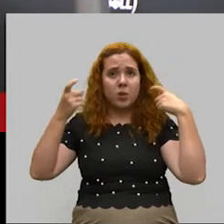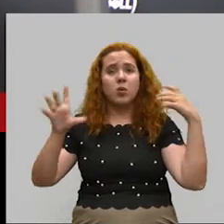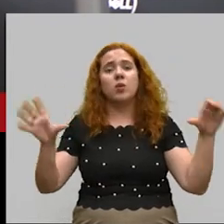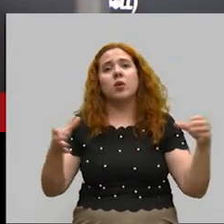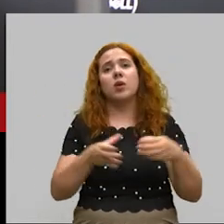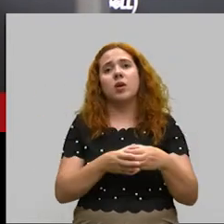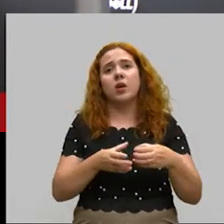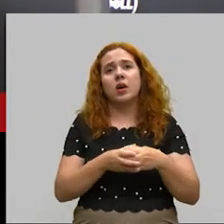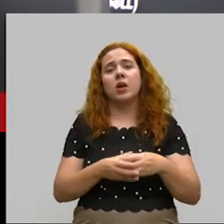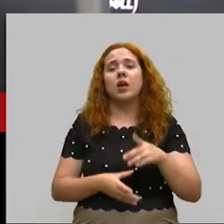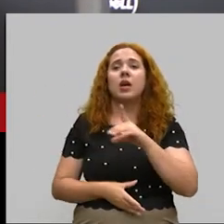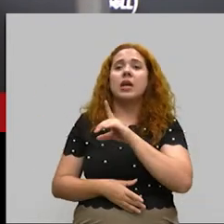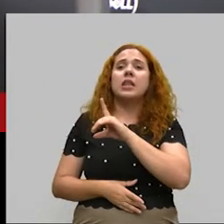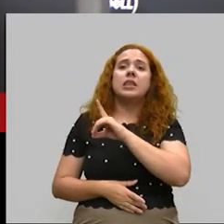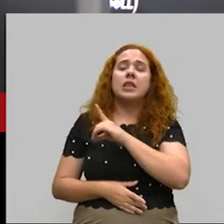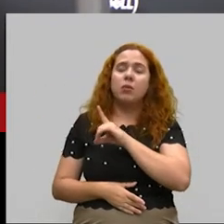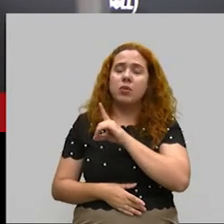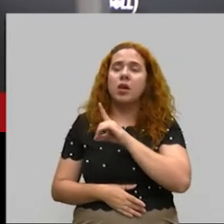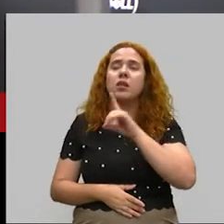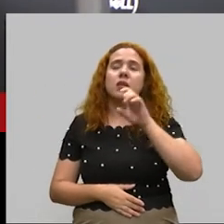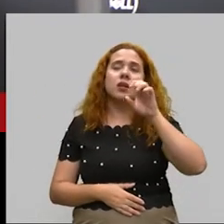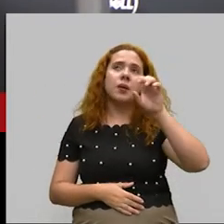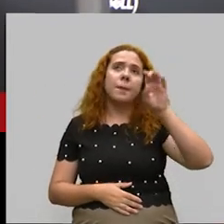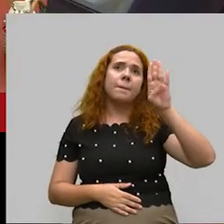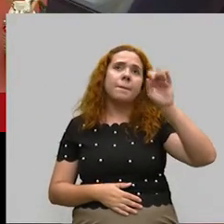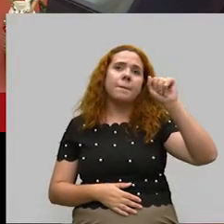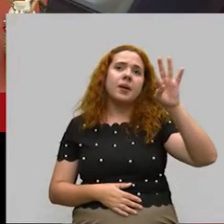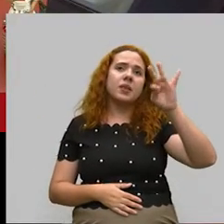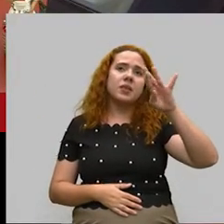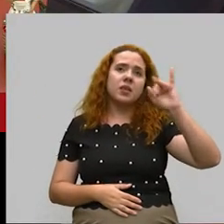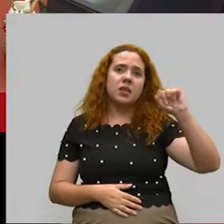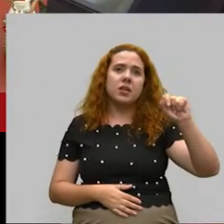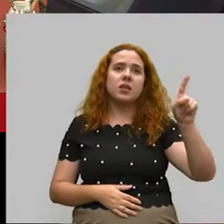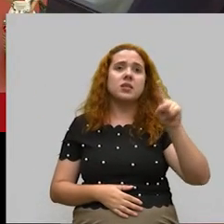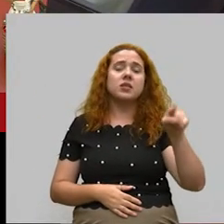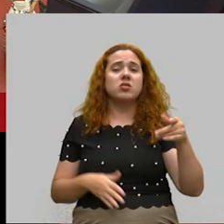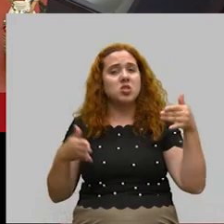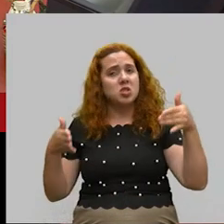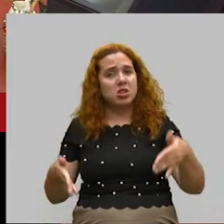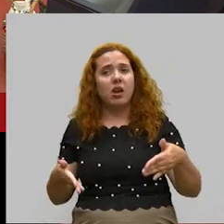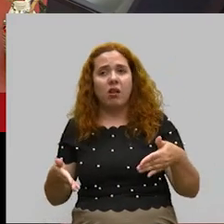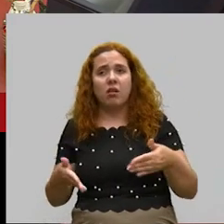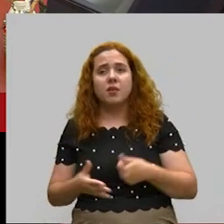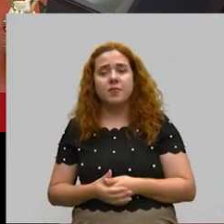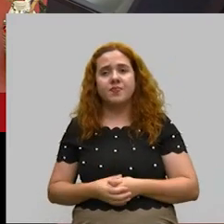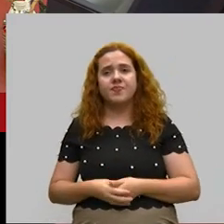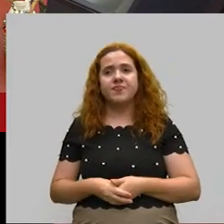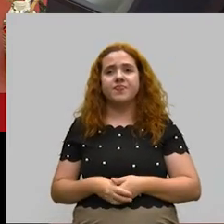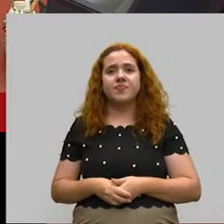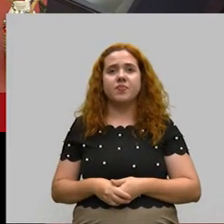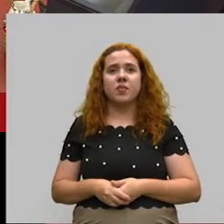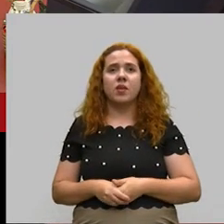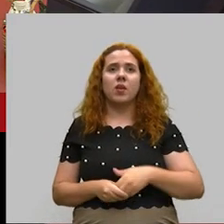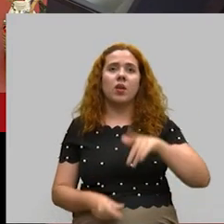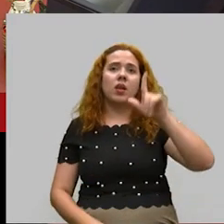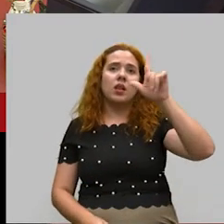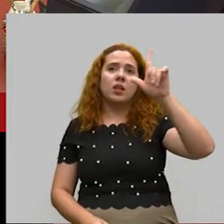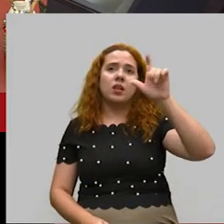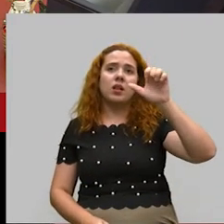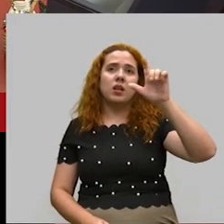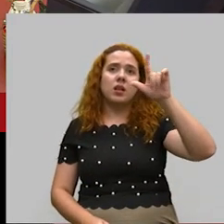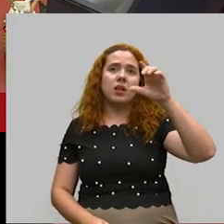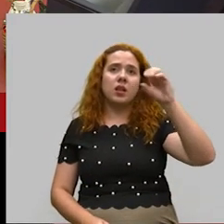né a nossa deputada Beatriz Cerqueira né os nossos deputados que passaram aqui também né mais cedo o nosso Leleco Pimentel a